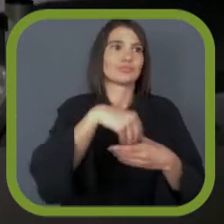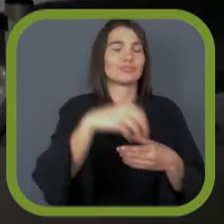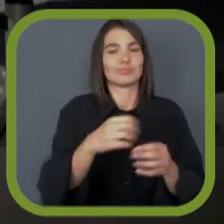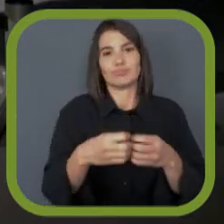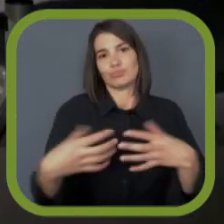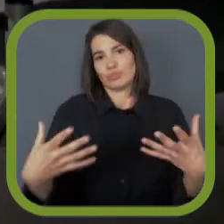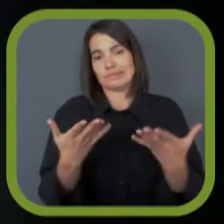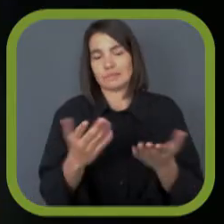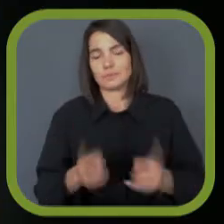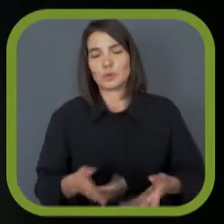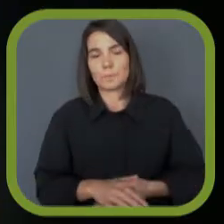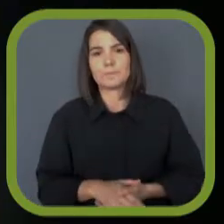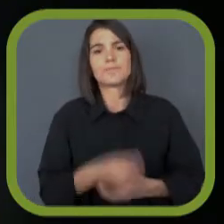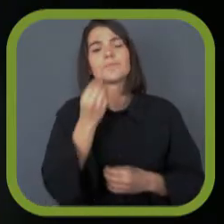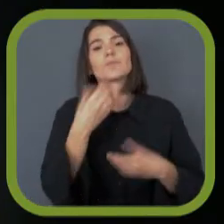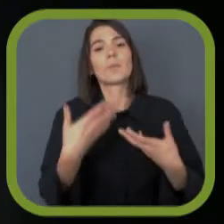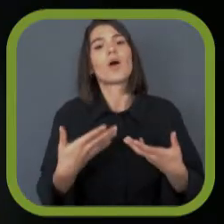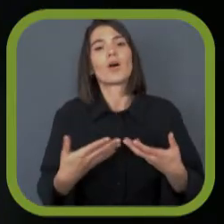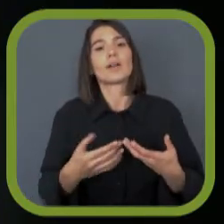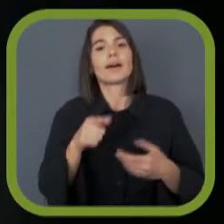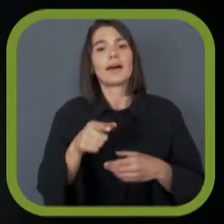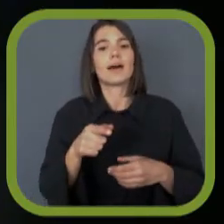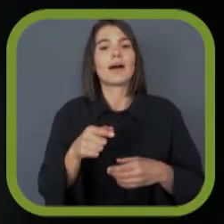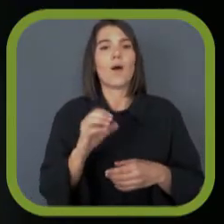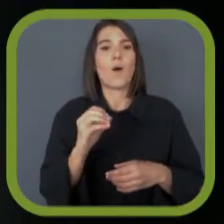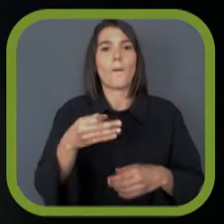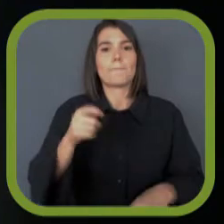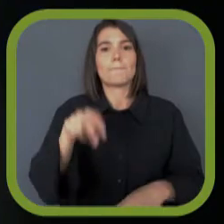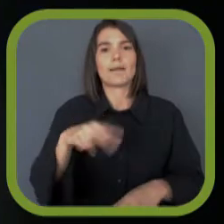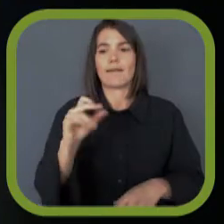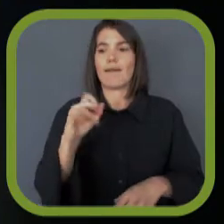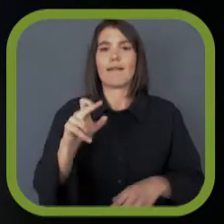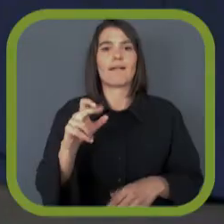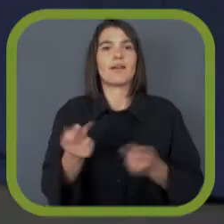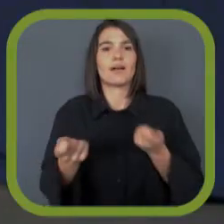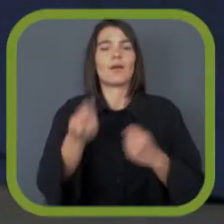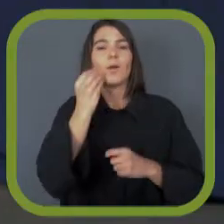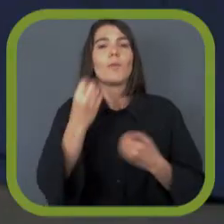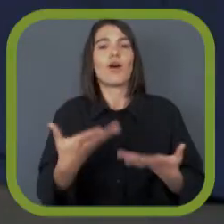juntando. Foi assim que começou. Como é que hoje em dia a Open Air está organizada?